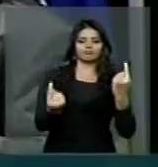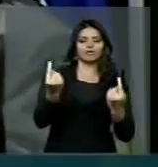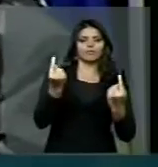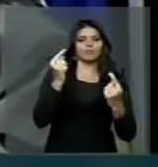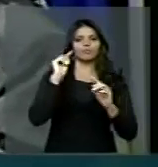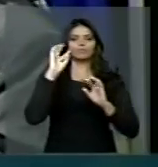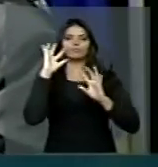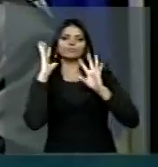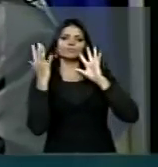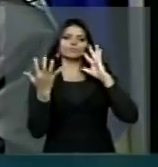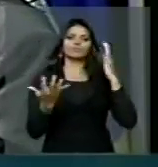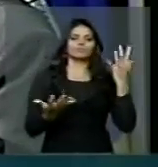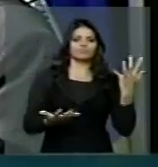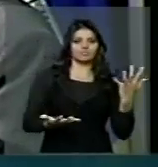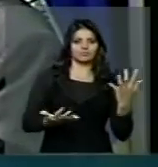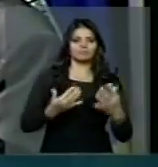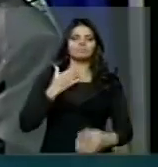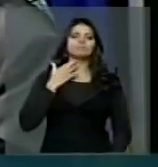tempos